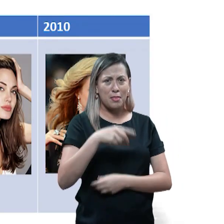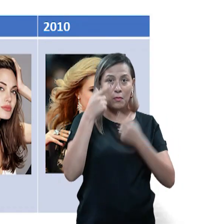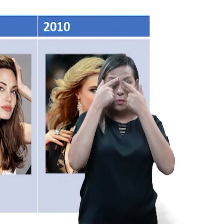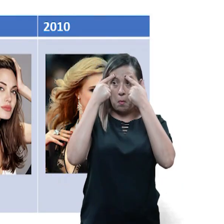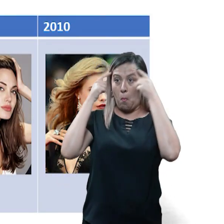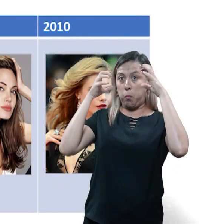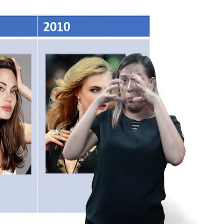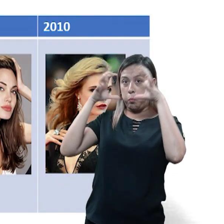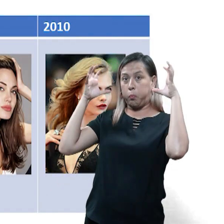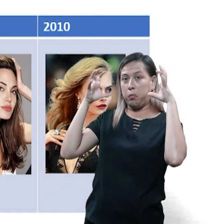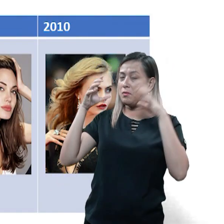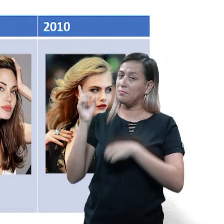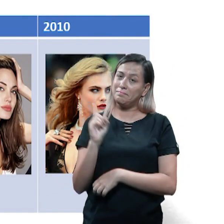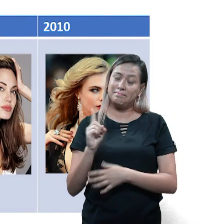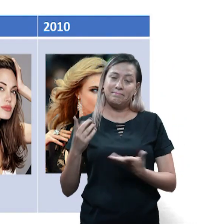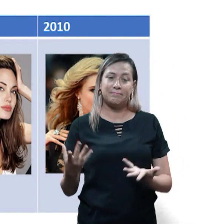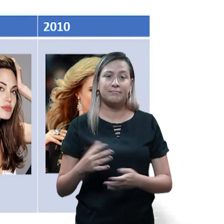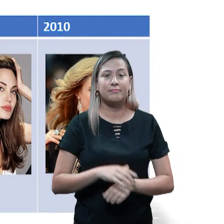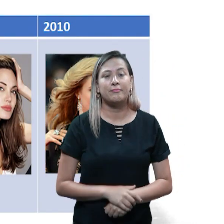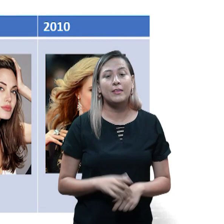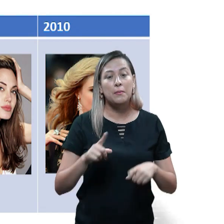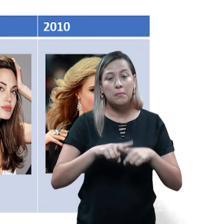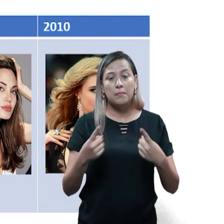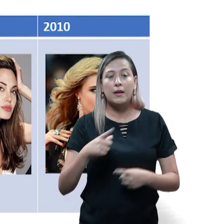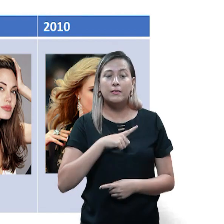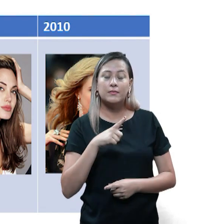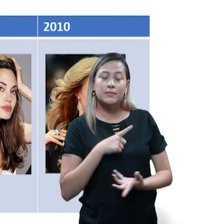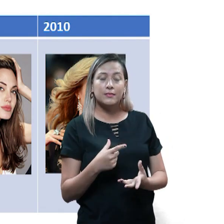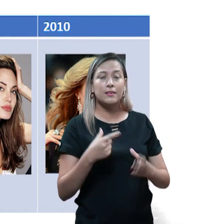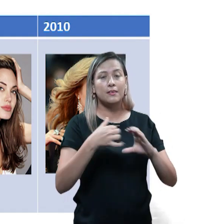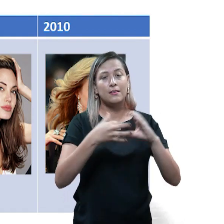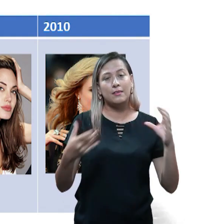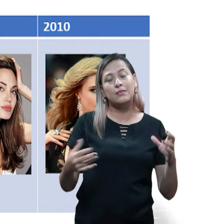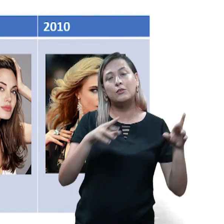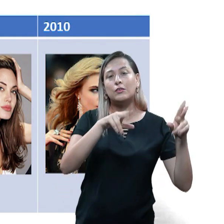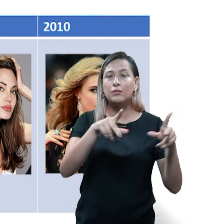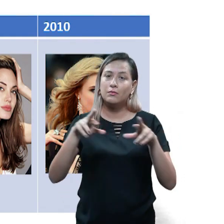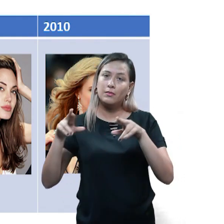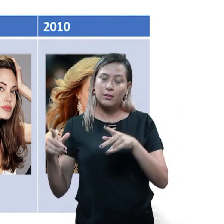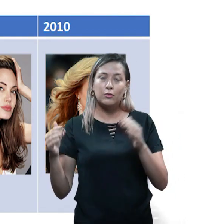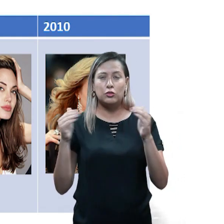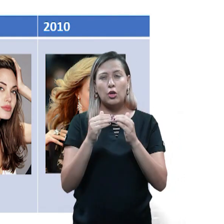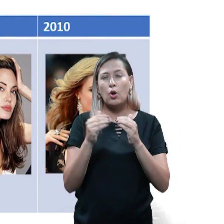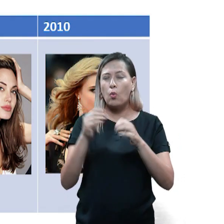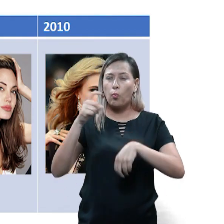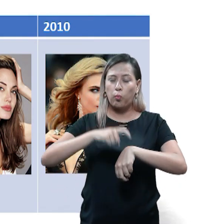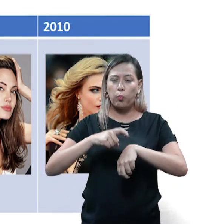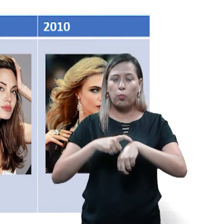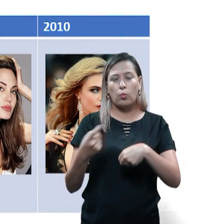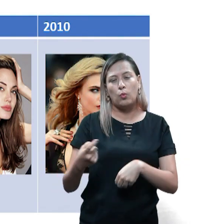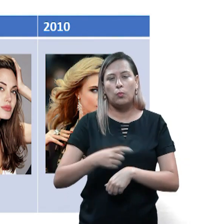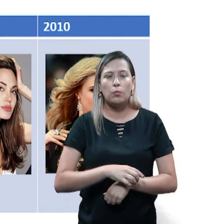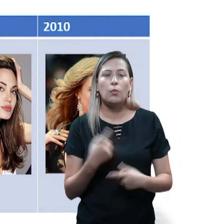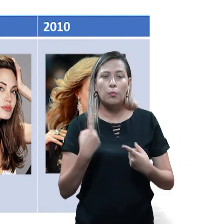desta? Em cada época, as sobrancelhas apresentam características diferentes, pois as mulheres moldam a região acima dos